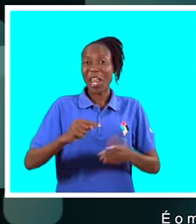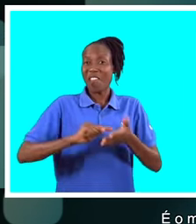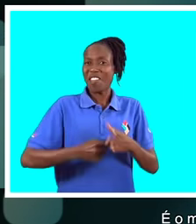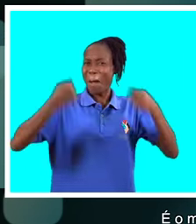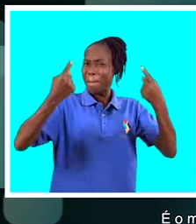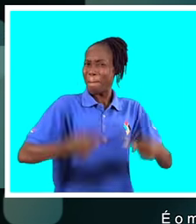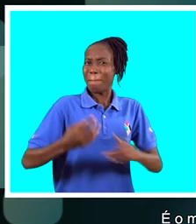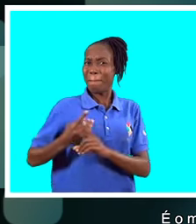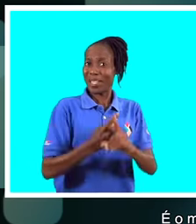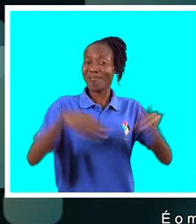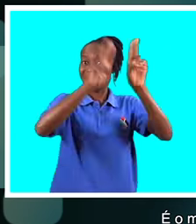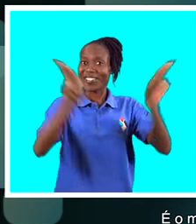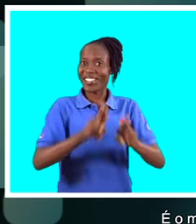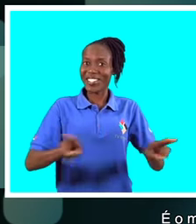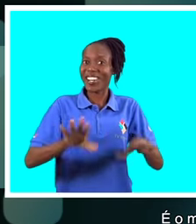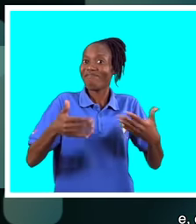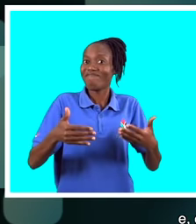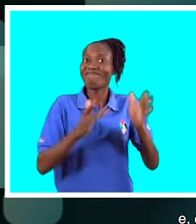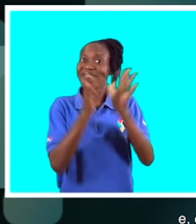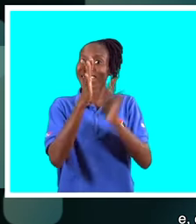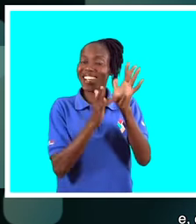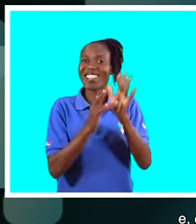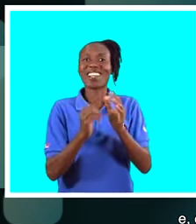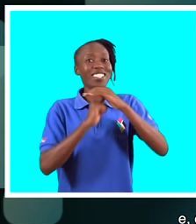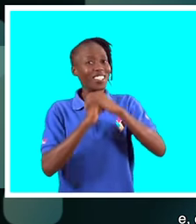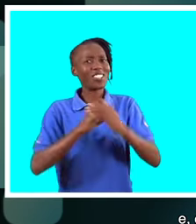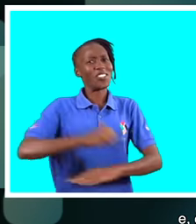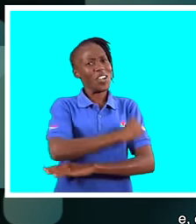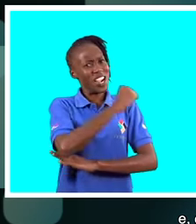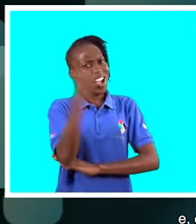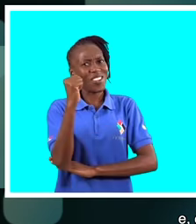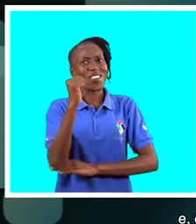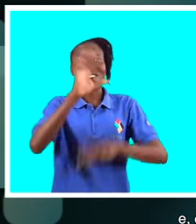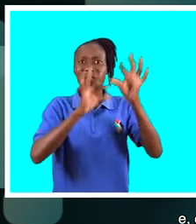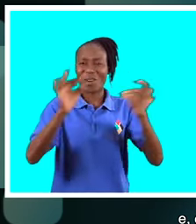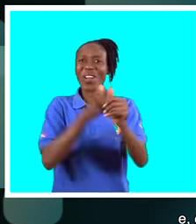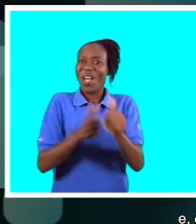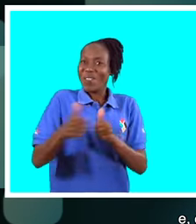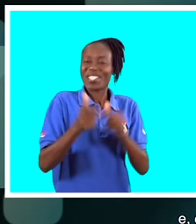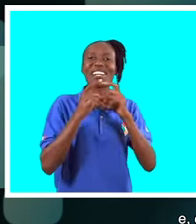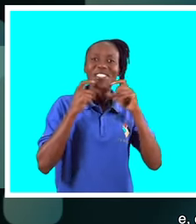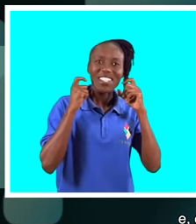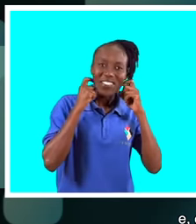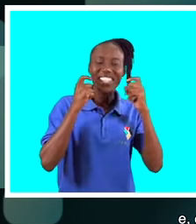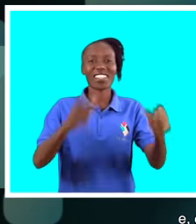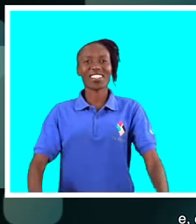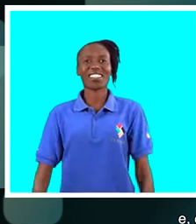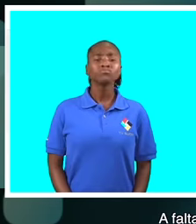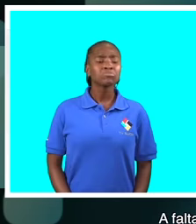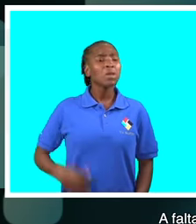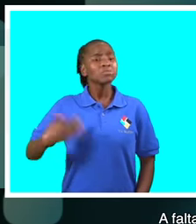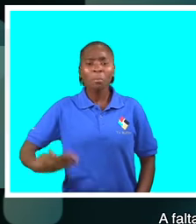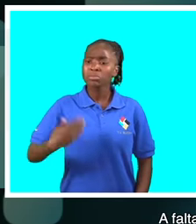É o primeiro concurso a participar internacionalmente. E, graças a Deus, consegui ganhar o prêmio e representar o